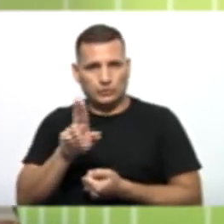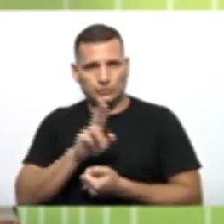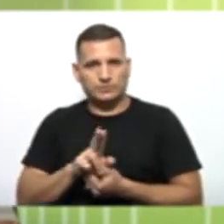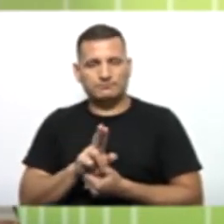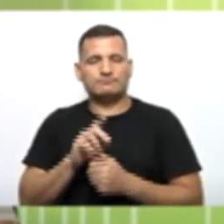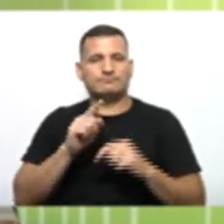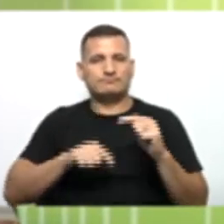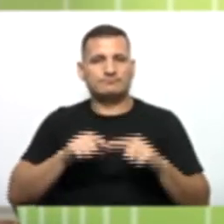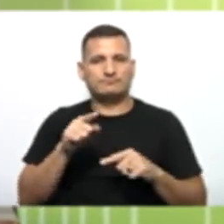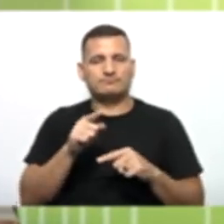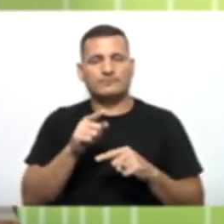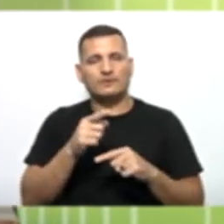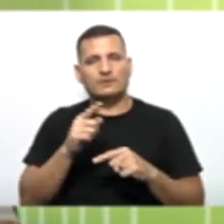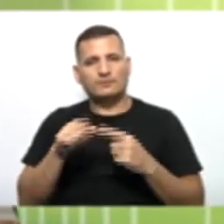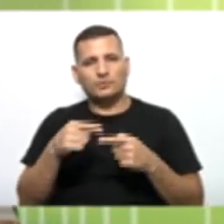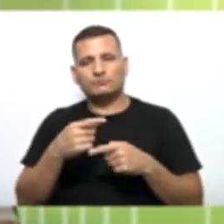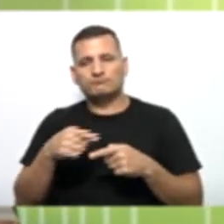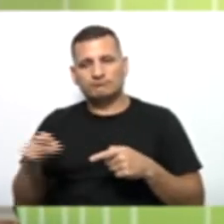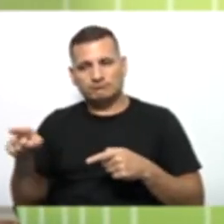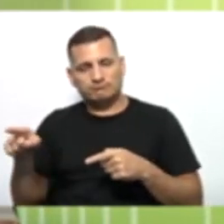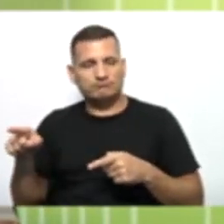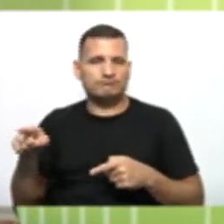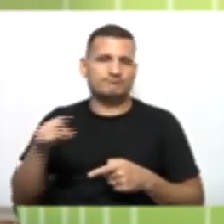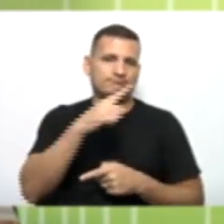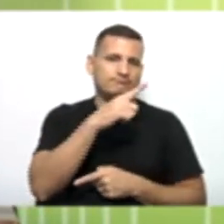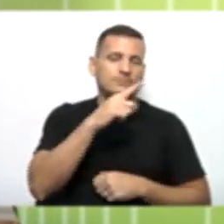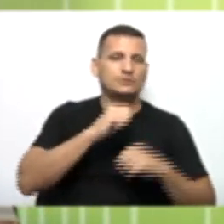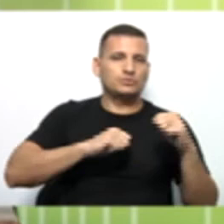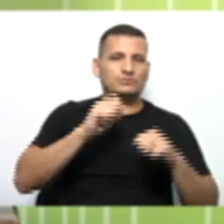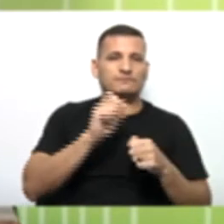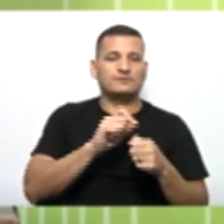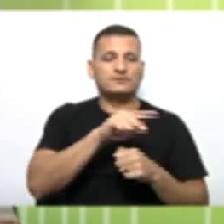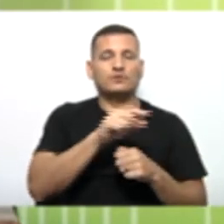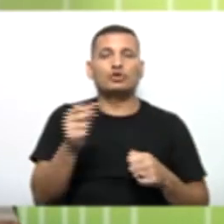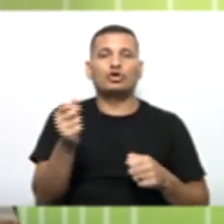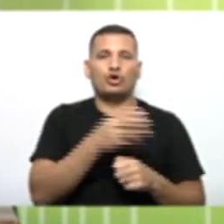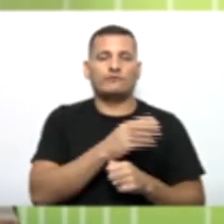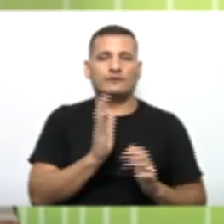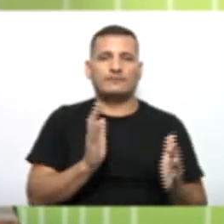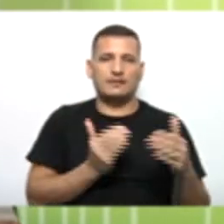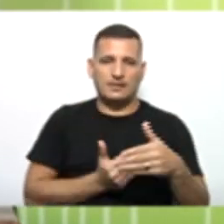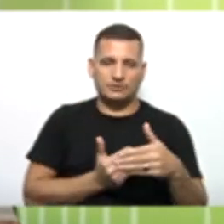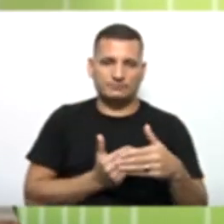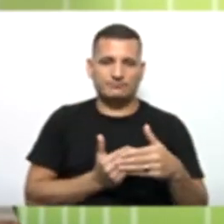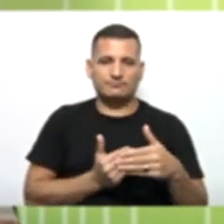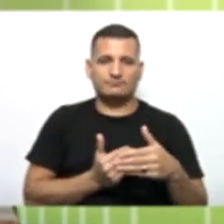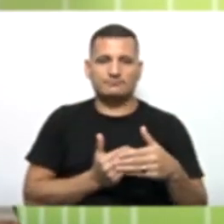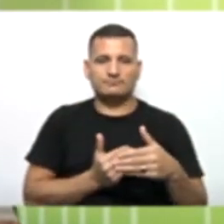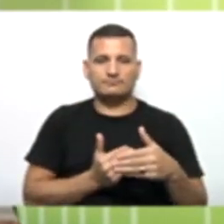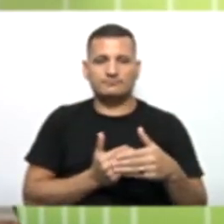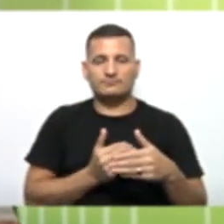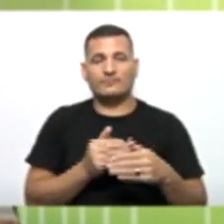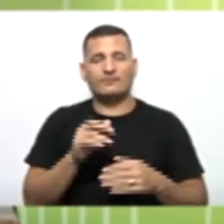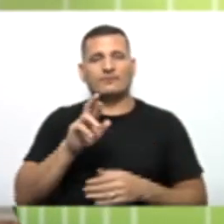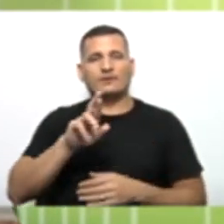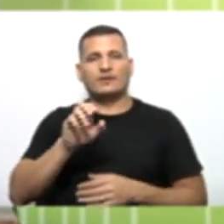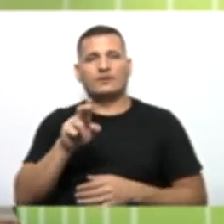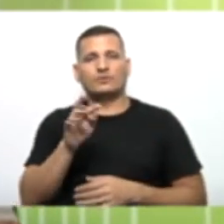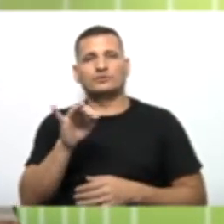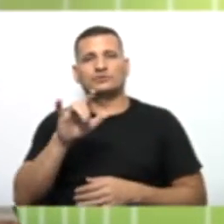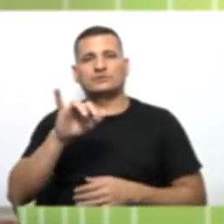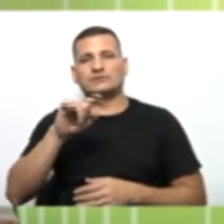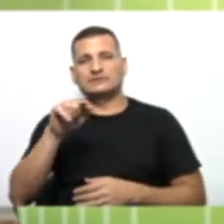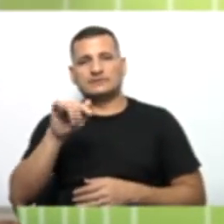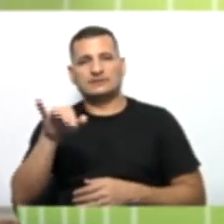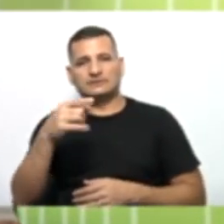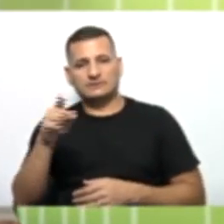manda esse produto para a indústria fazer uma nova embalagem com esse produto. é diferente da reutilização, porque a reutilização utiliza a